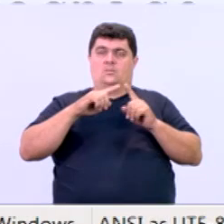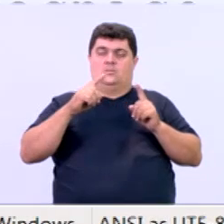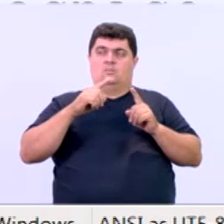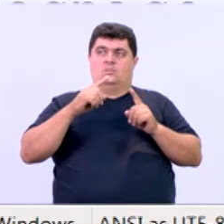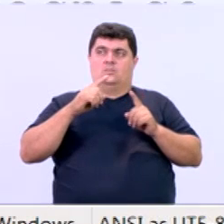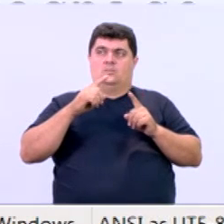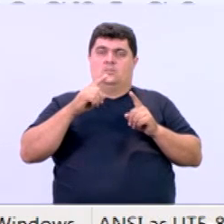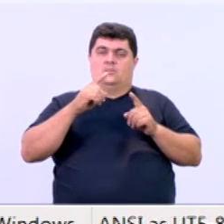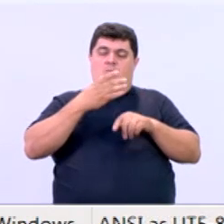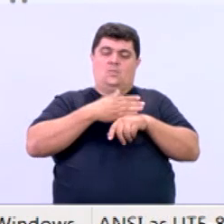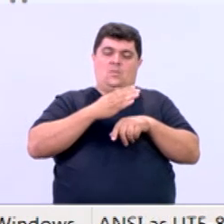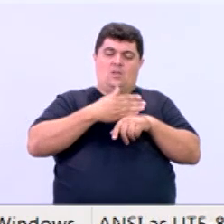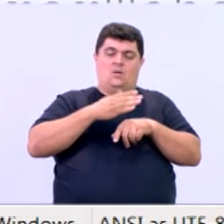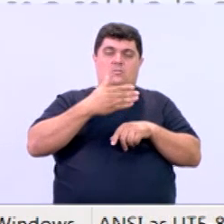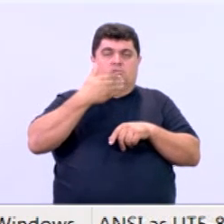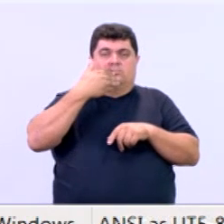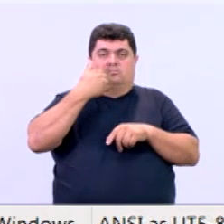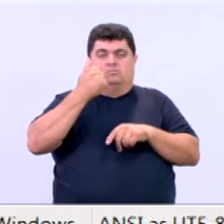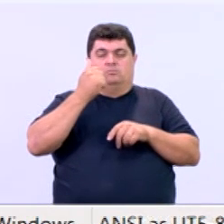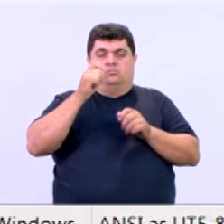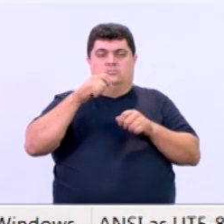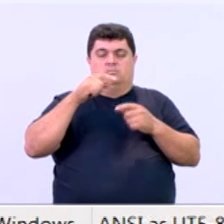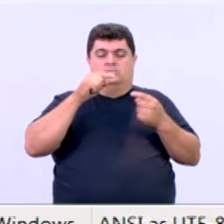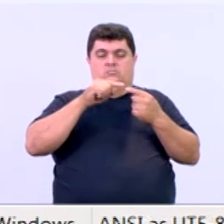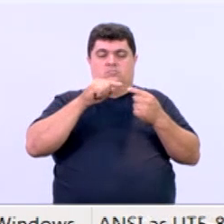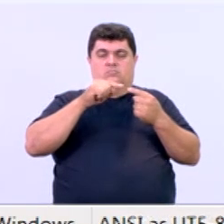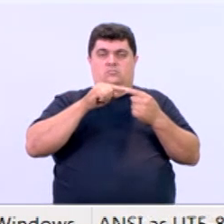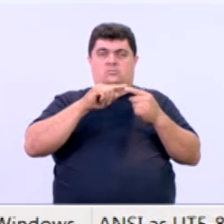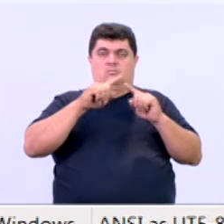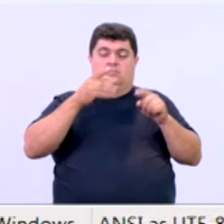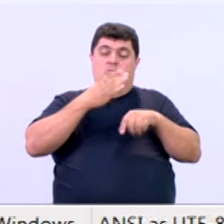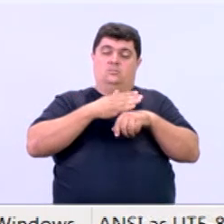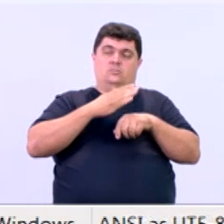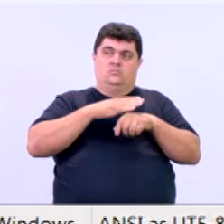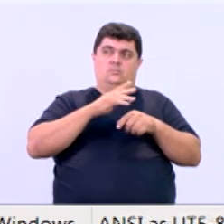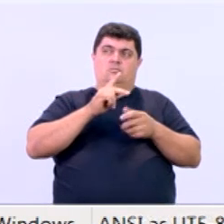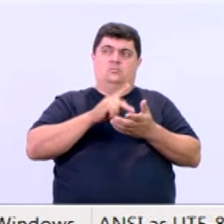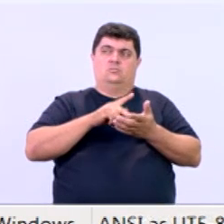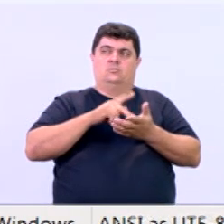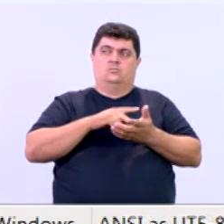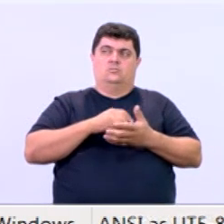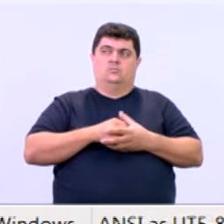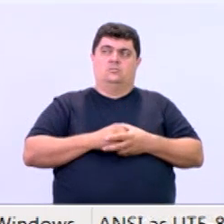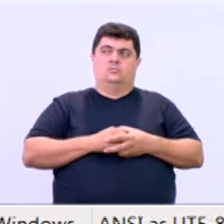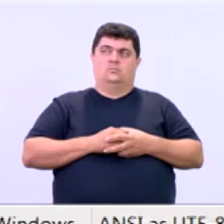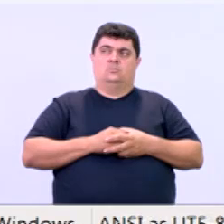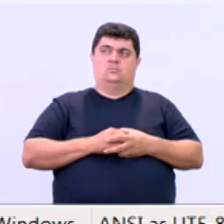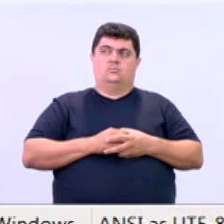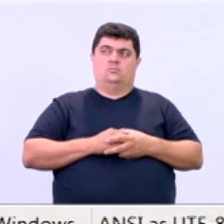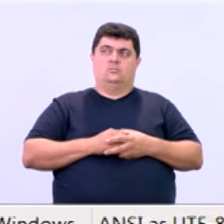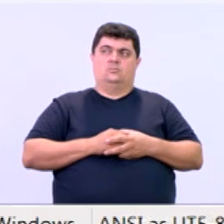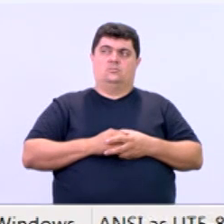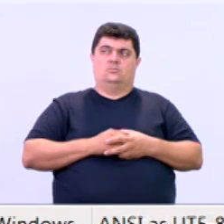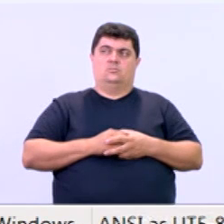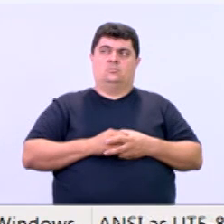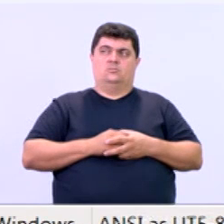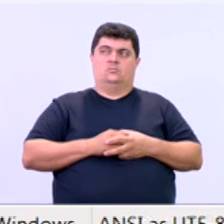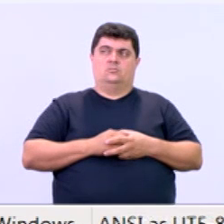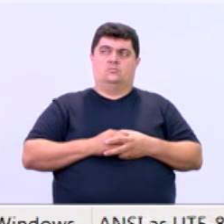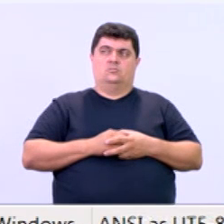parecido com os exercícios, mas é a parte prática, tá? Ela é voltada para a parte